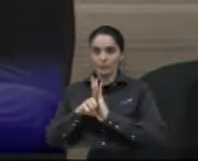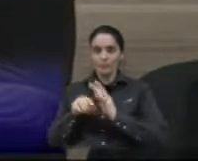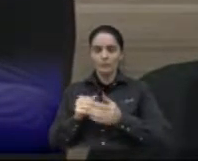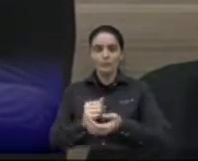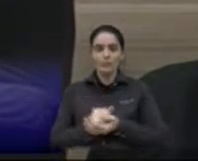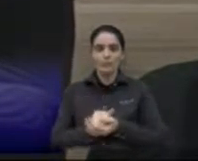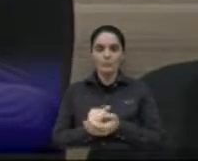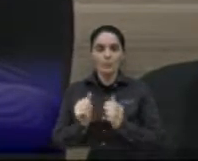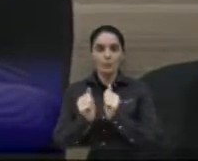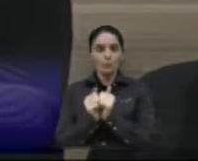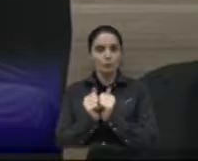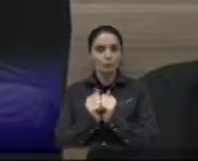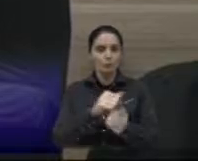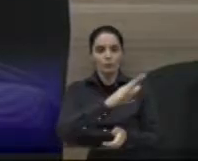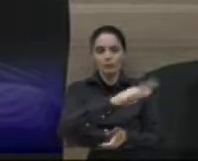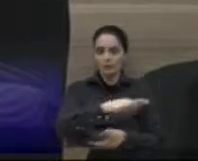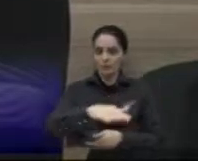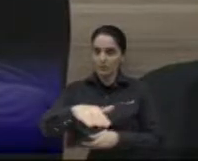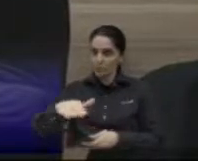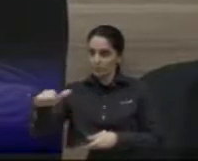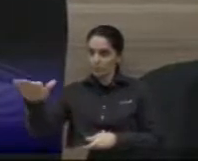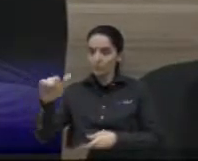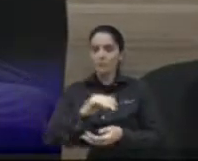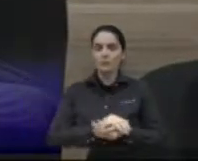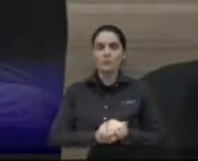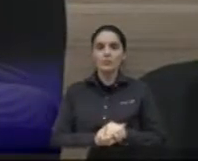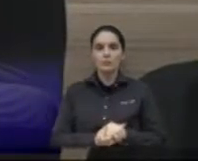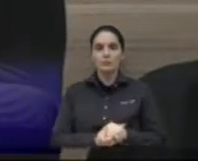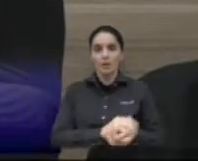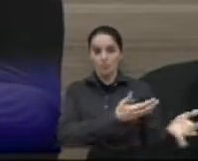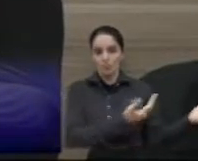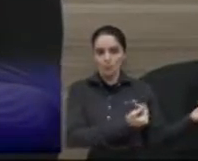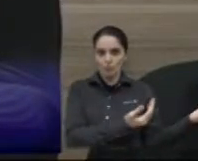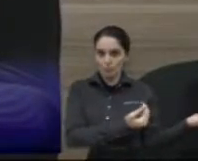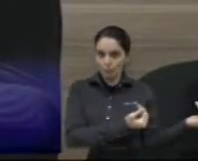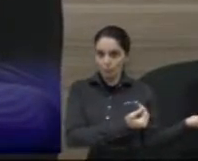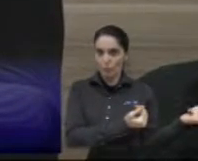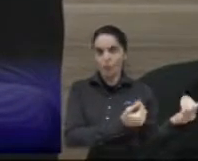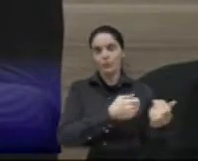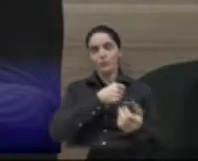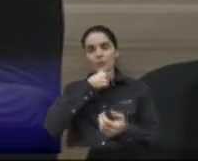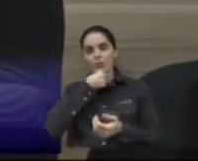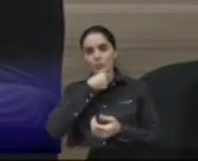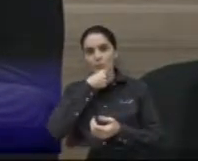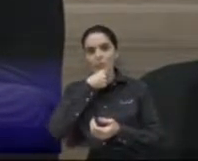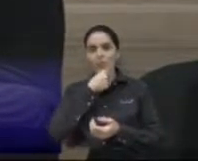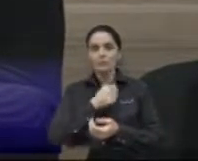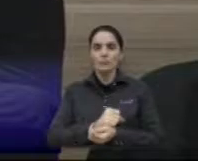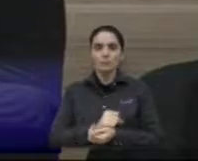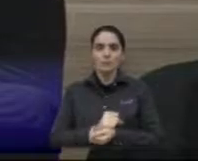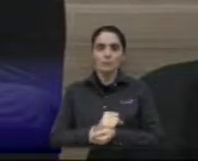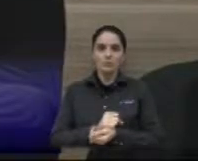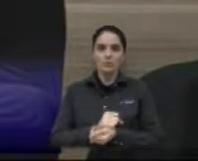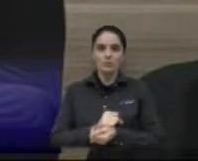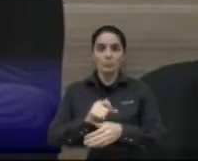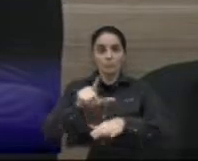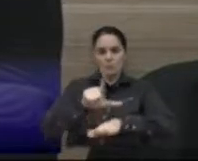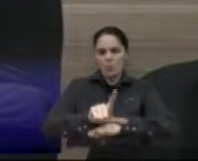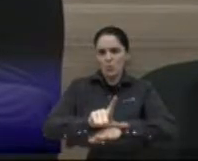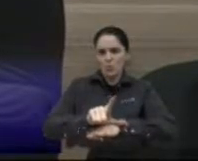com as crianças, os adolescentes, os idosos, comércio,